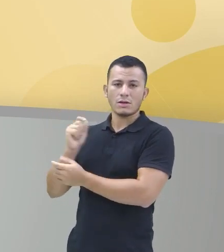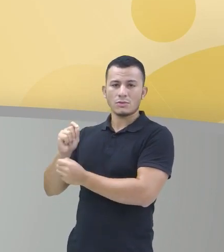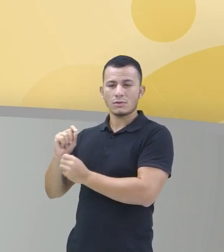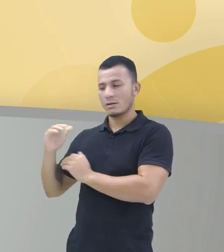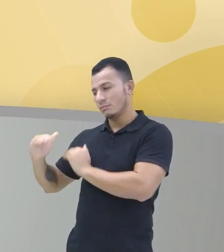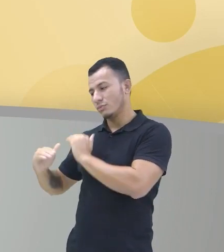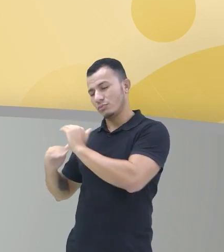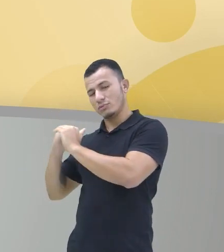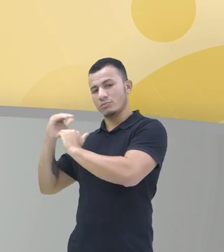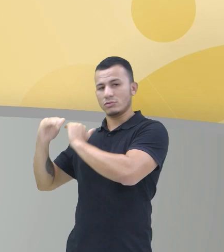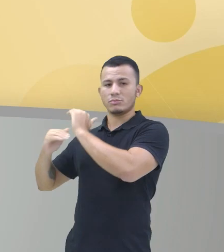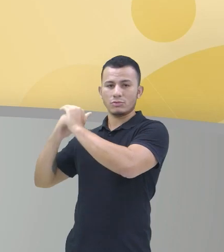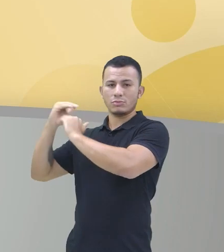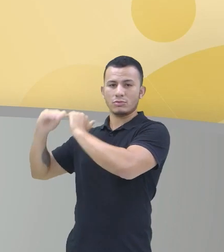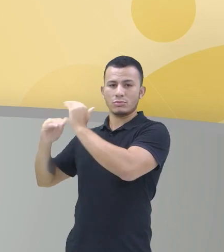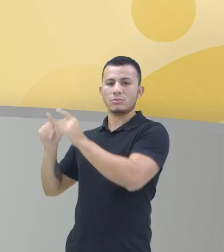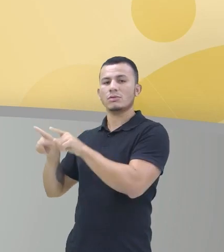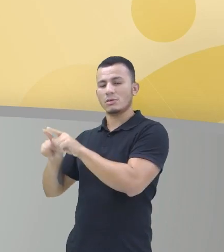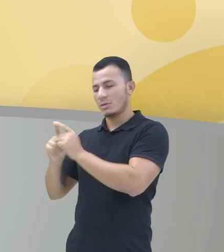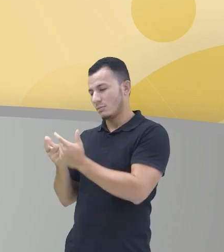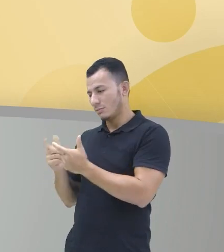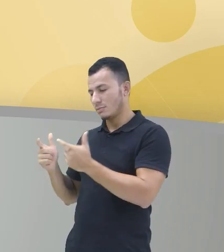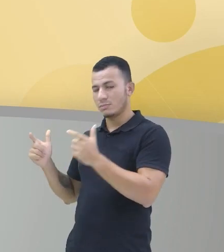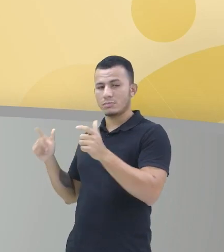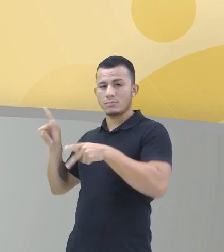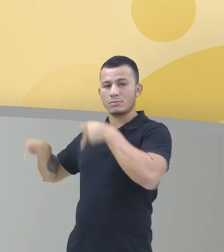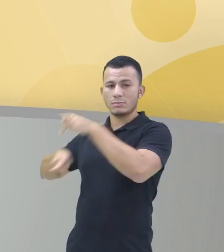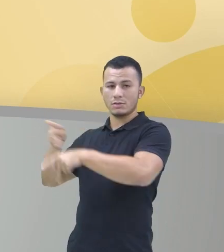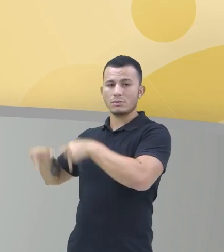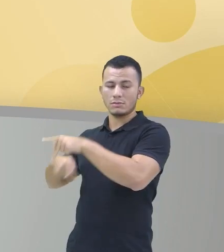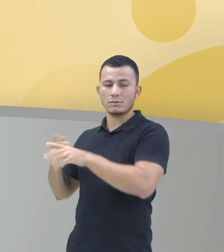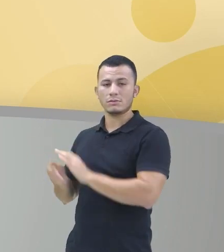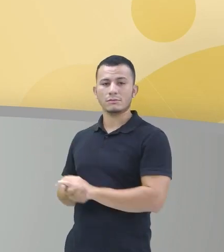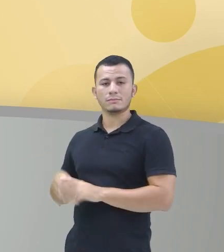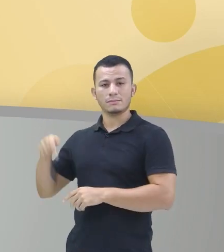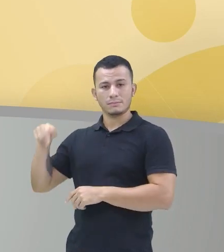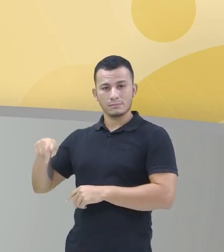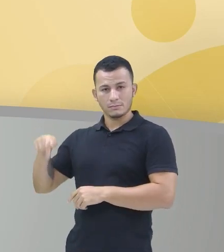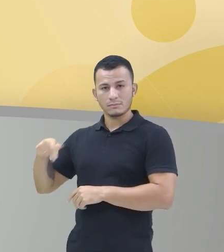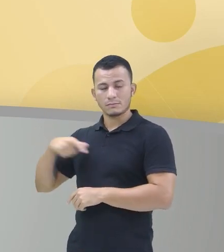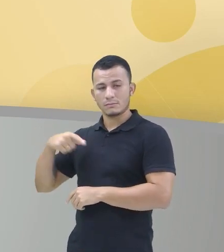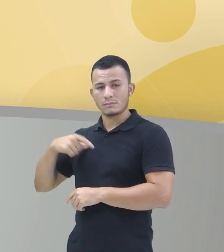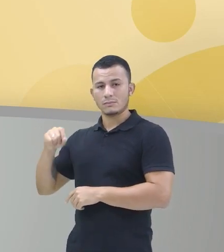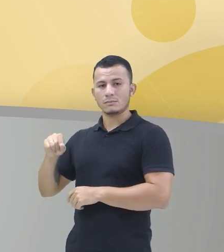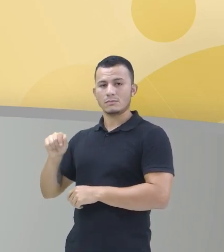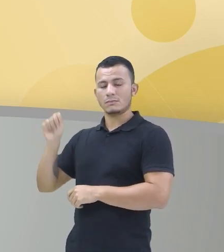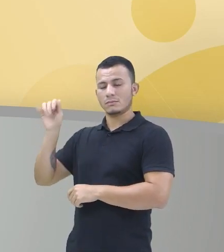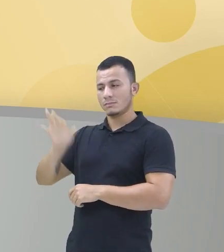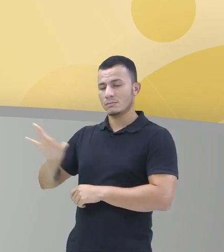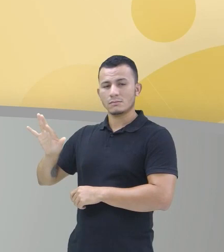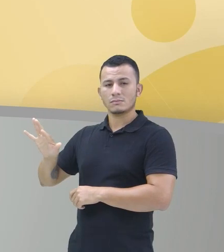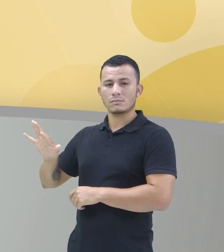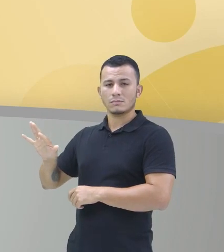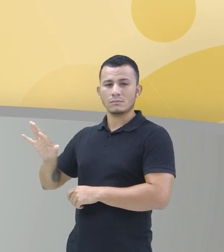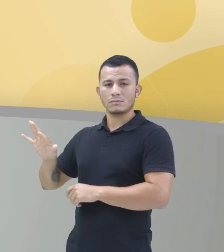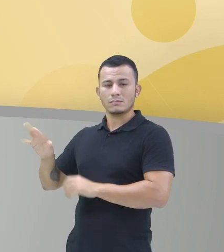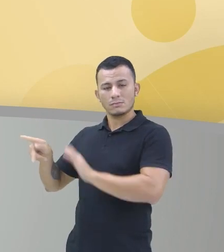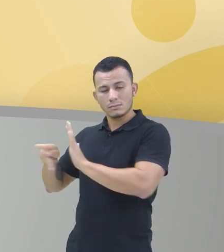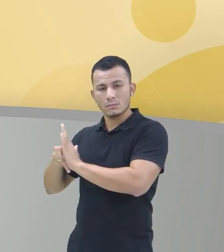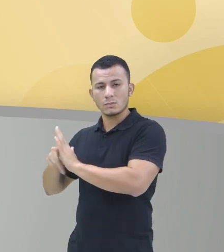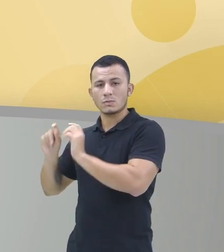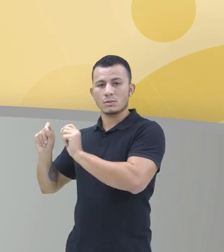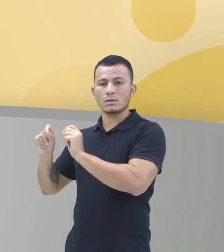ao crescimento da população. Na zona urbana, prevalecem as paisagens humanizadas,